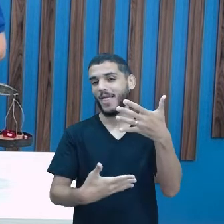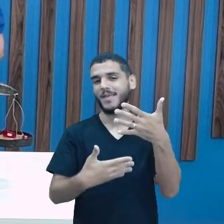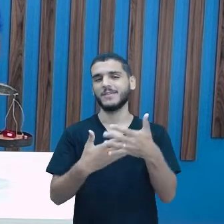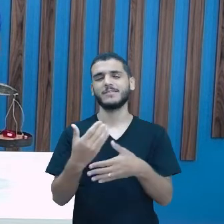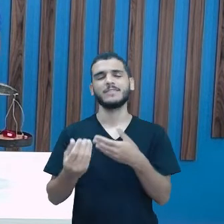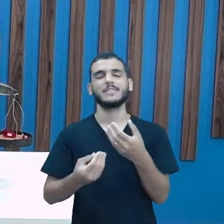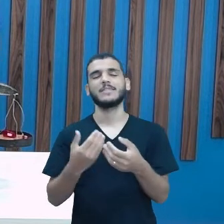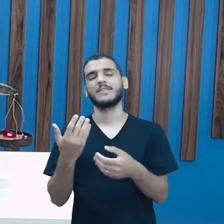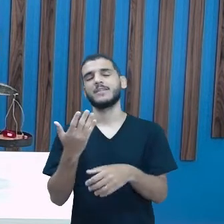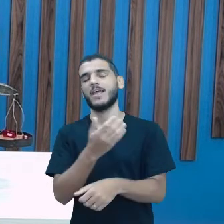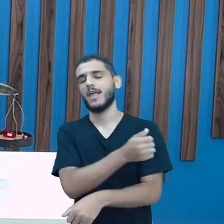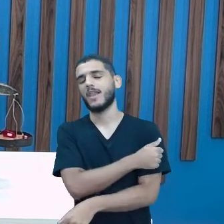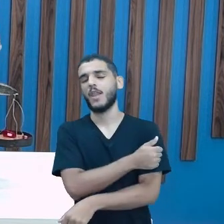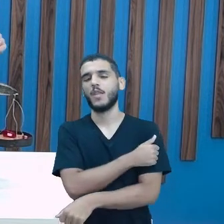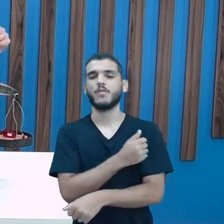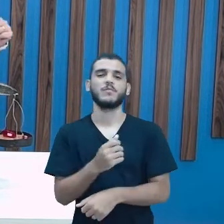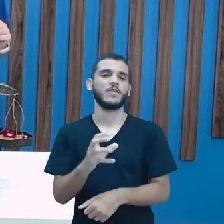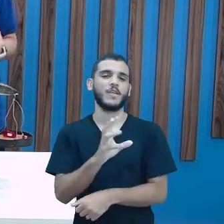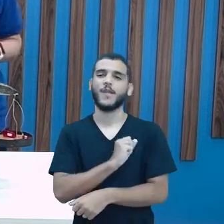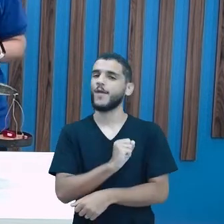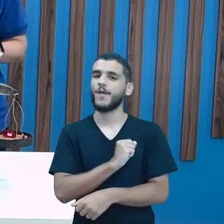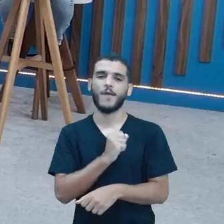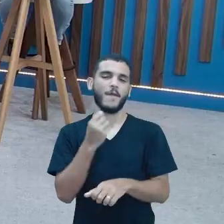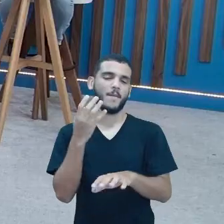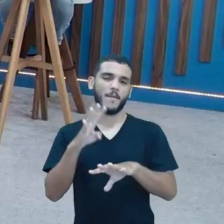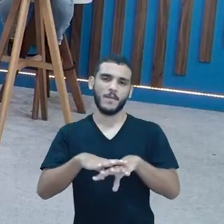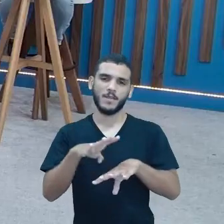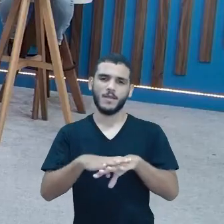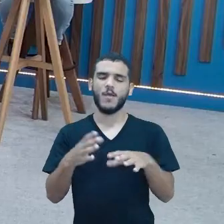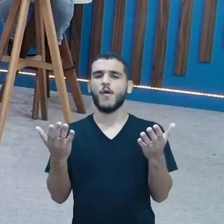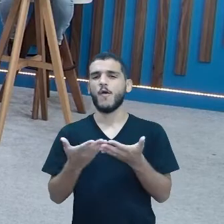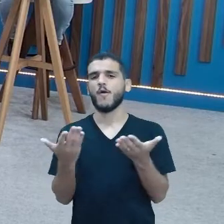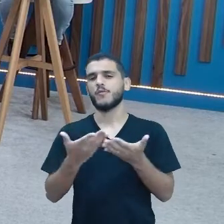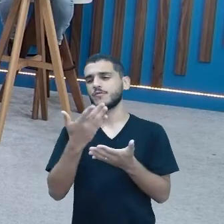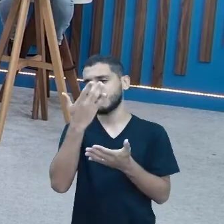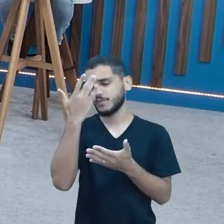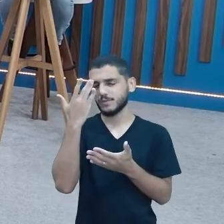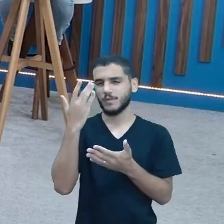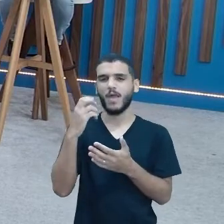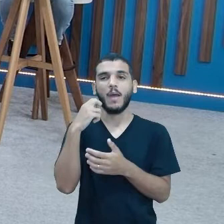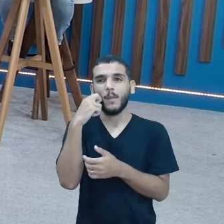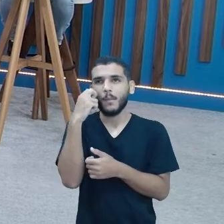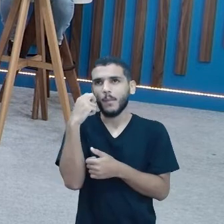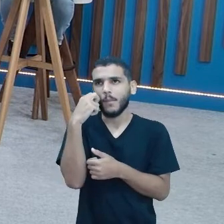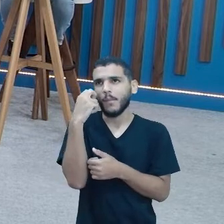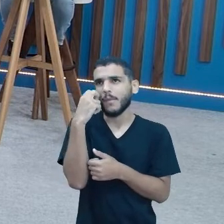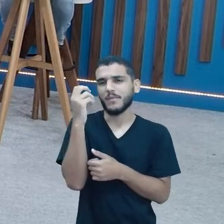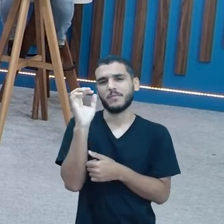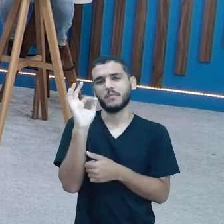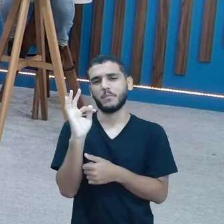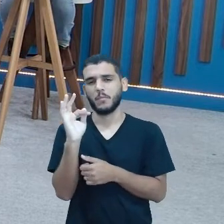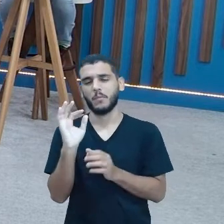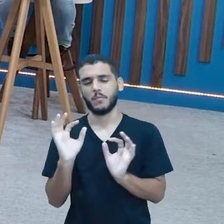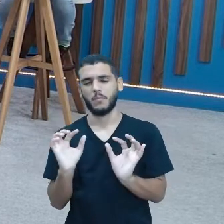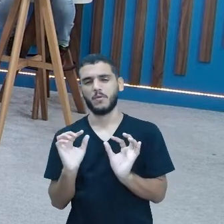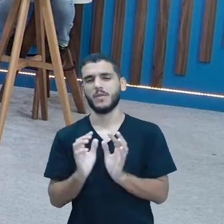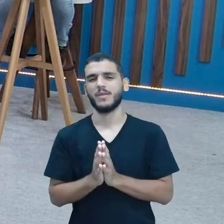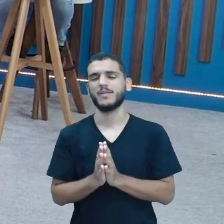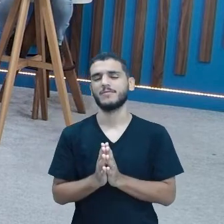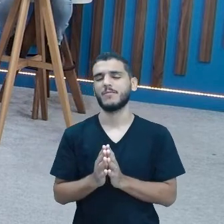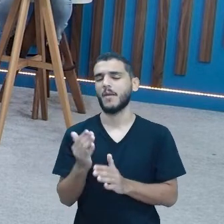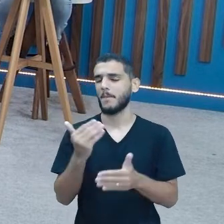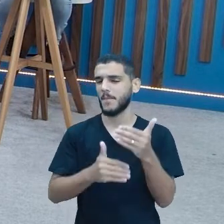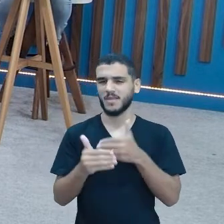de matemática? Conta pra gente. Bom, hoje o pessoal está um pouquinho tímido, né? Sim. Não estão participando muito, assim,